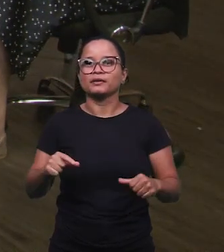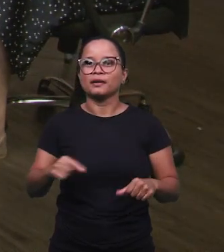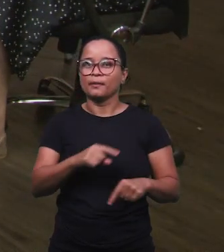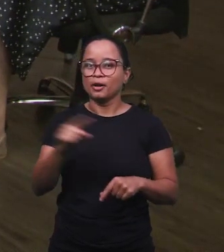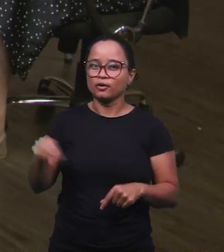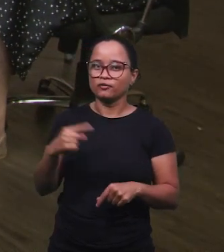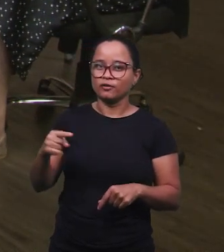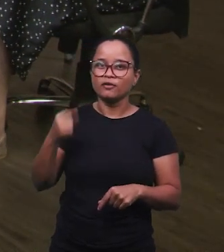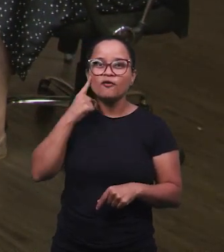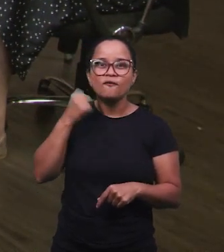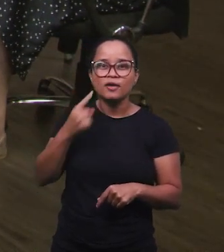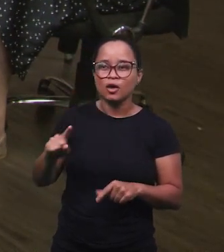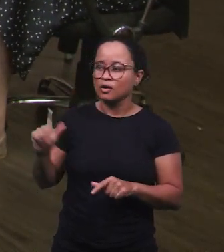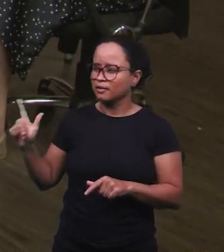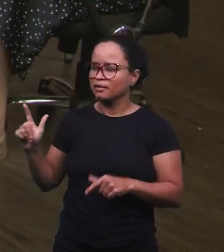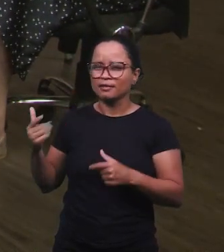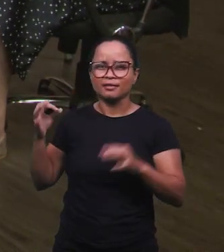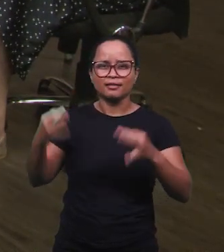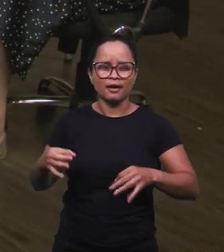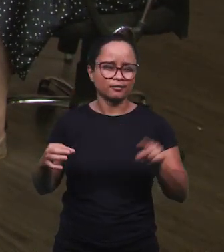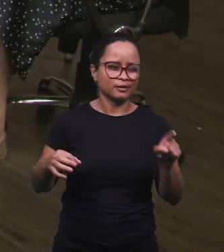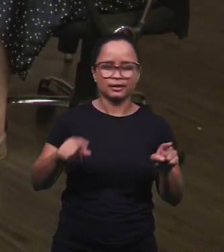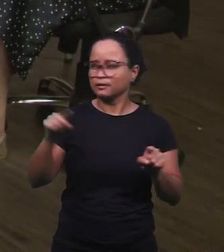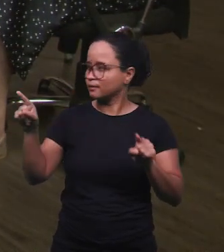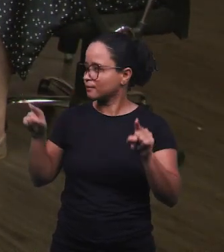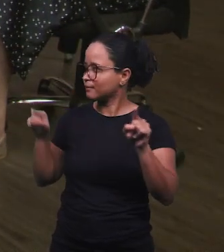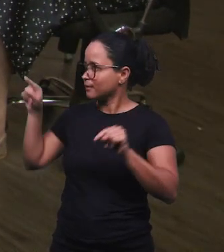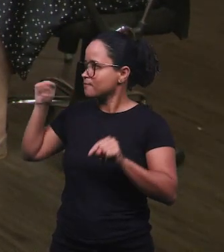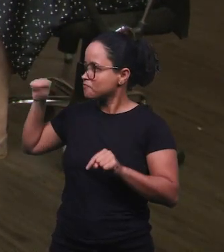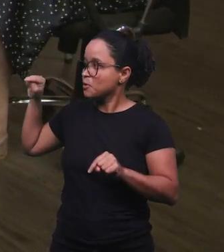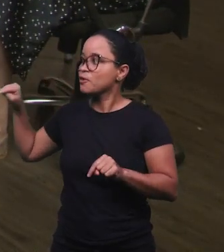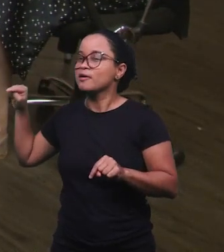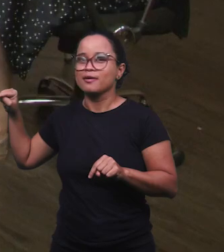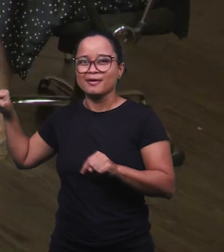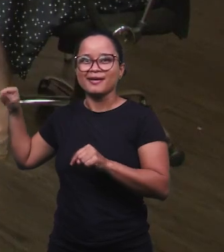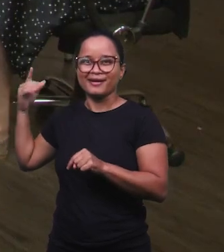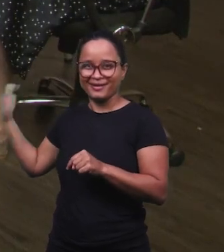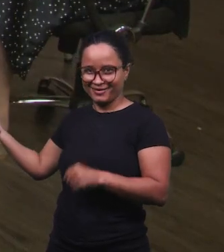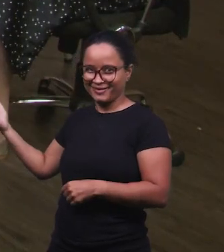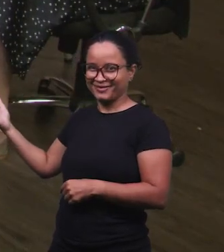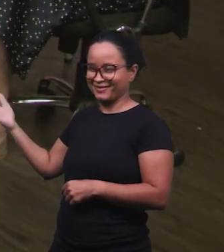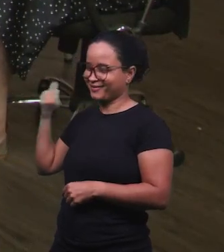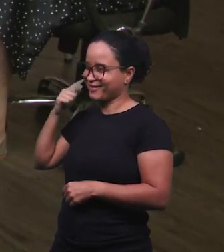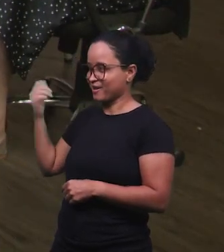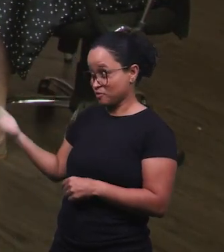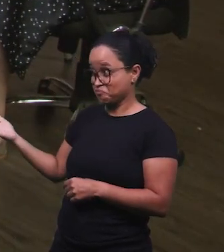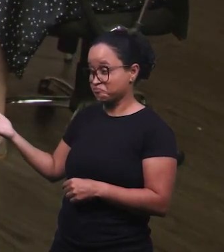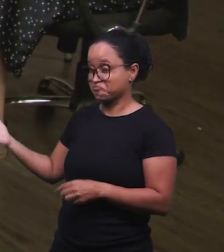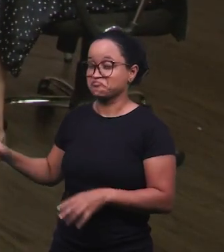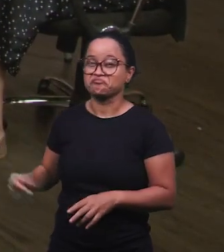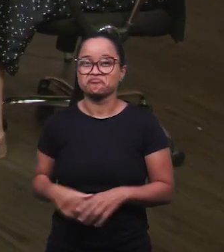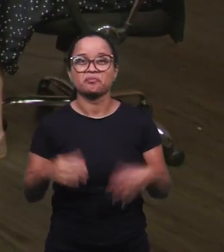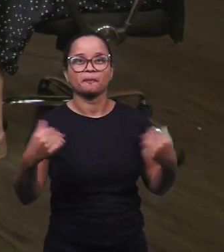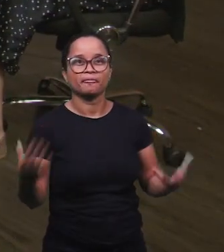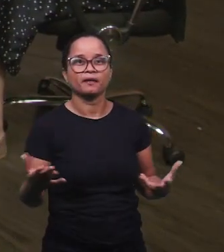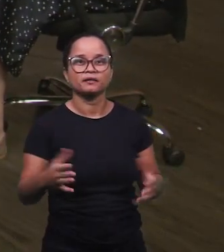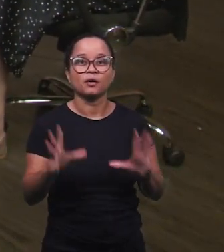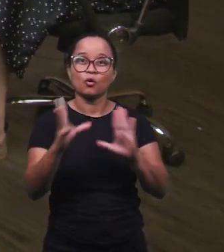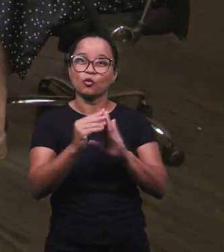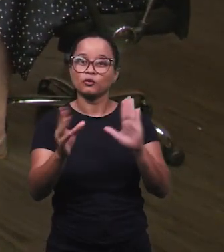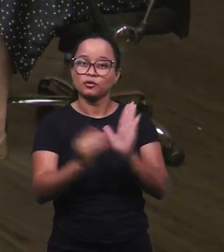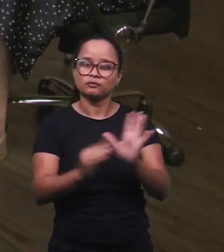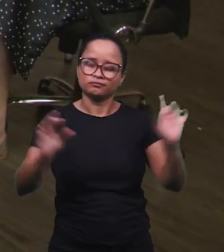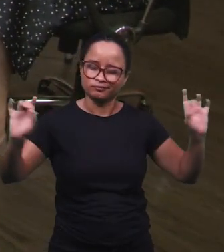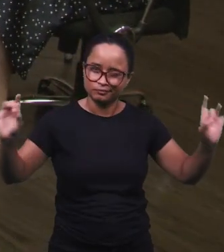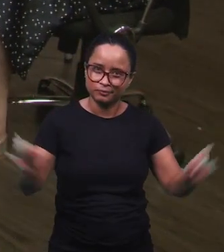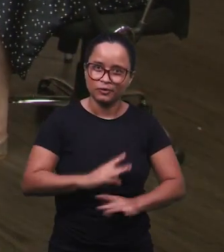acertar o lado certo do negócio. Porque isso, muito bem. Porque a TV está invertida. E ali o conteúdo